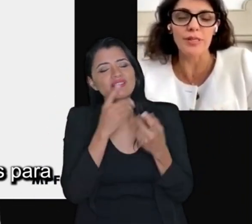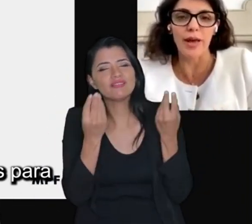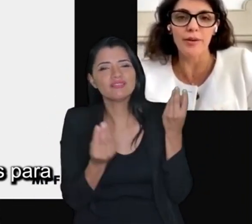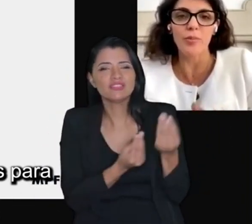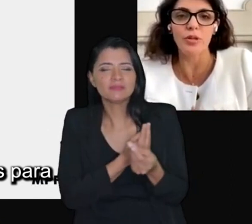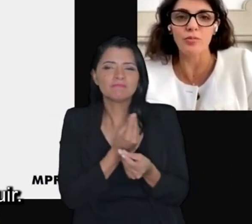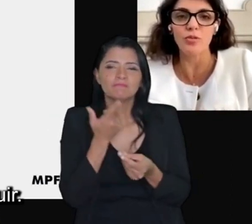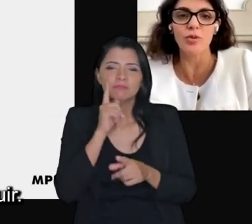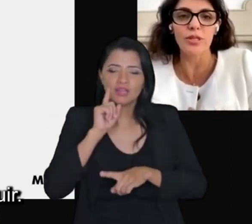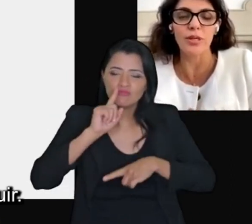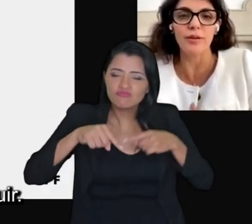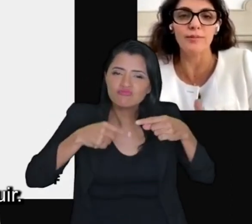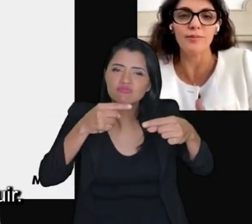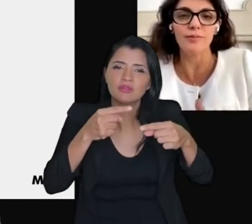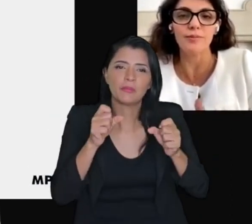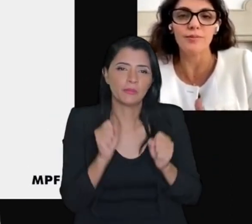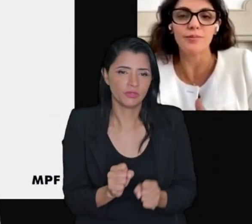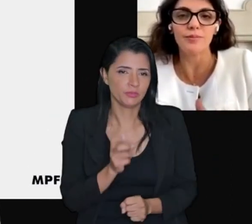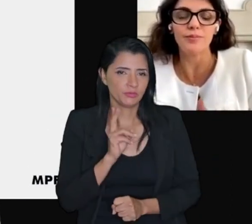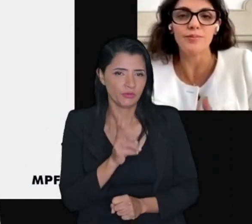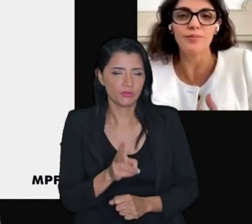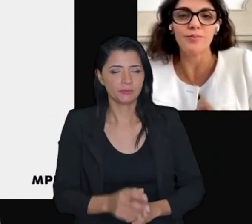para avançar. Podemos prosseguir.